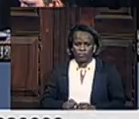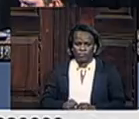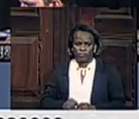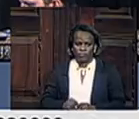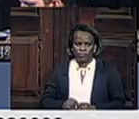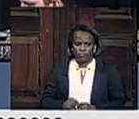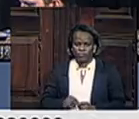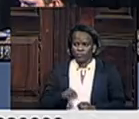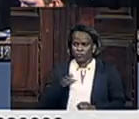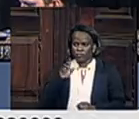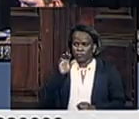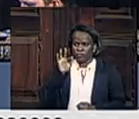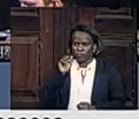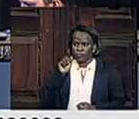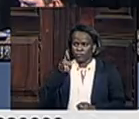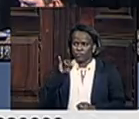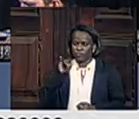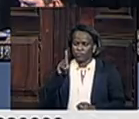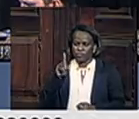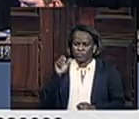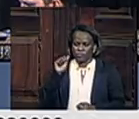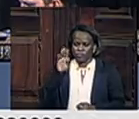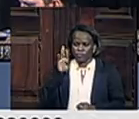Farid Abraão.